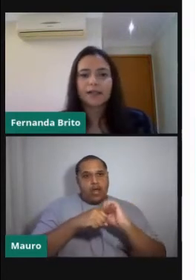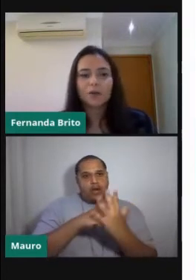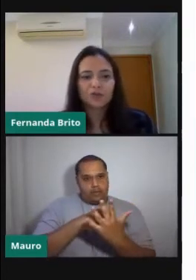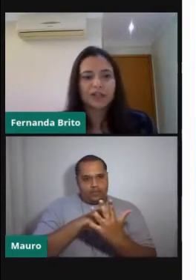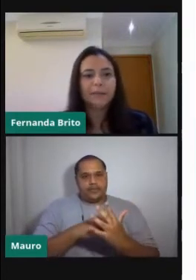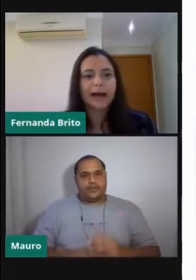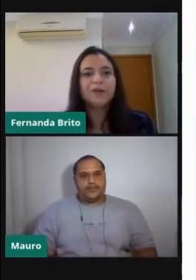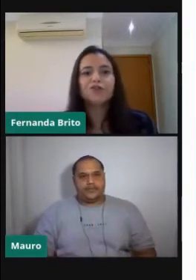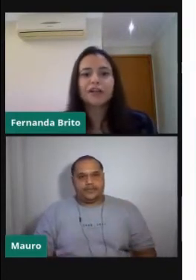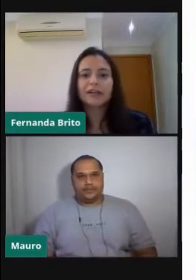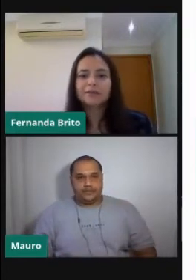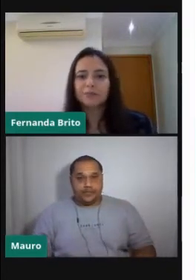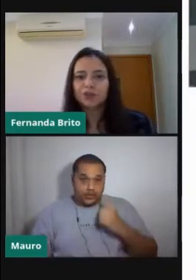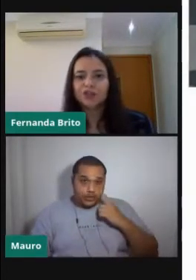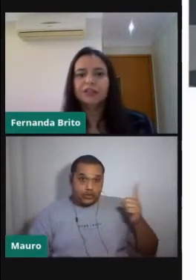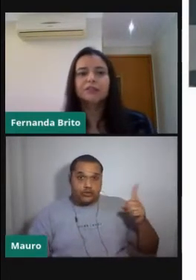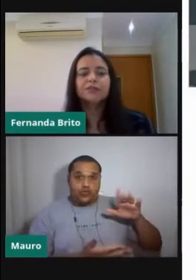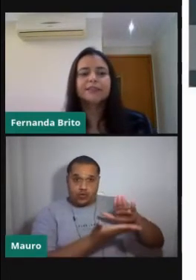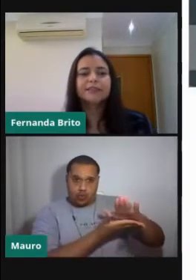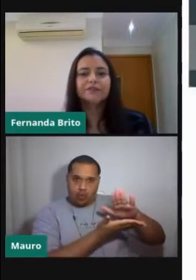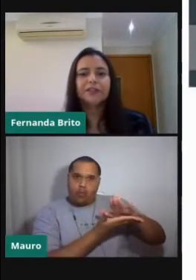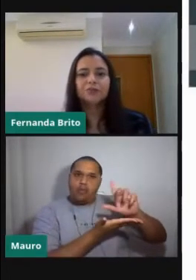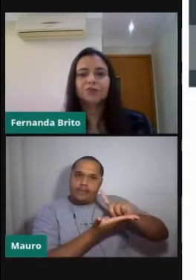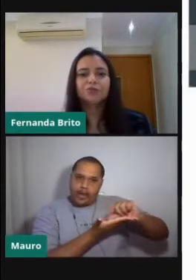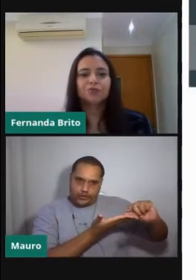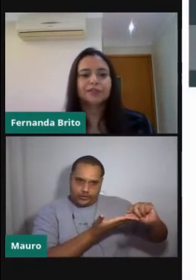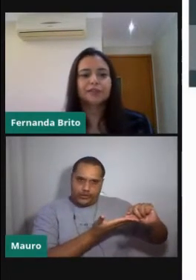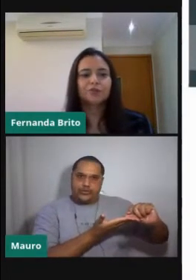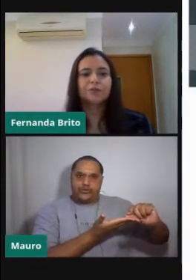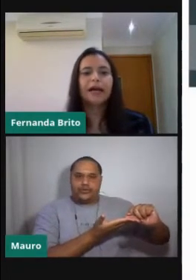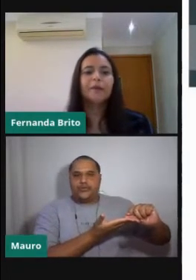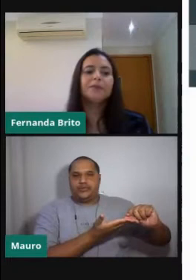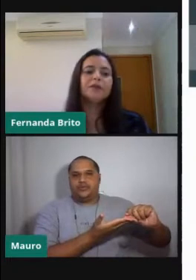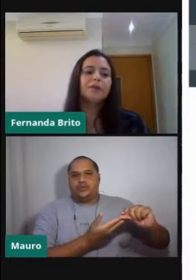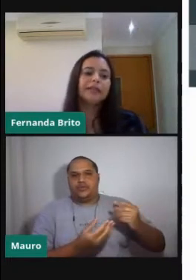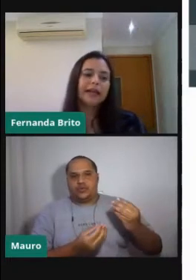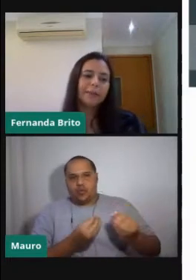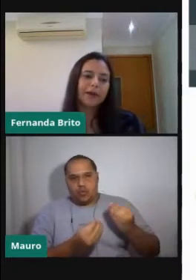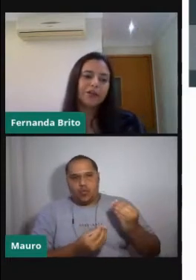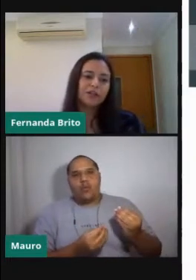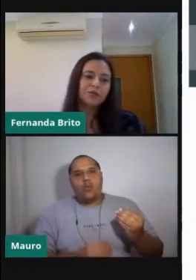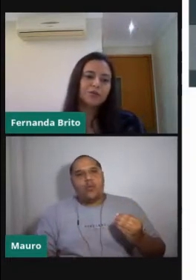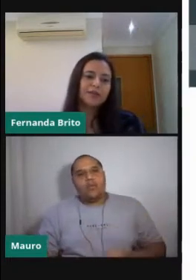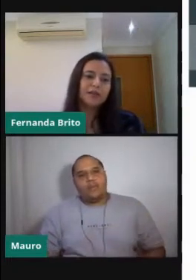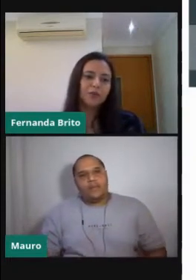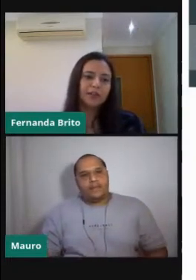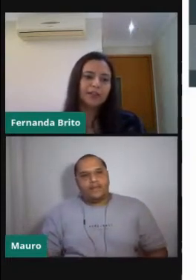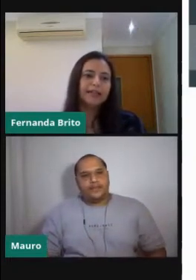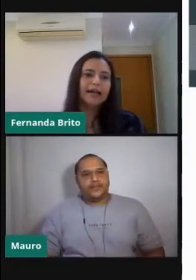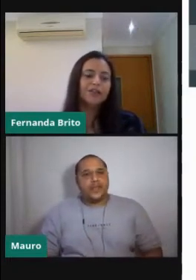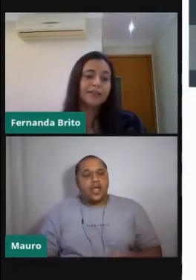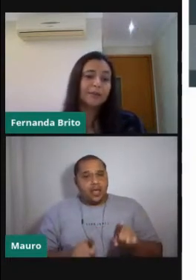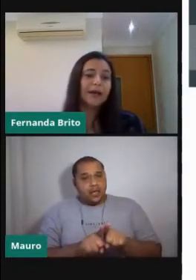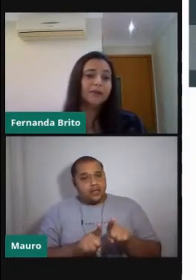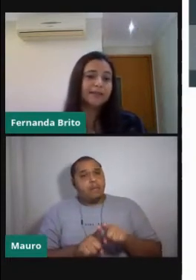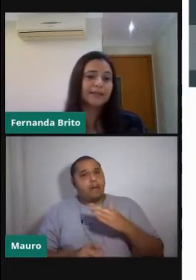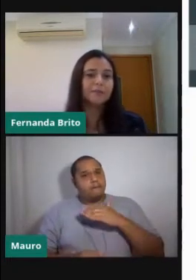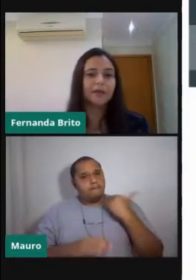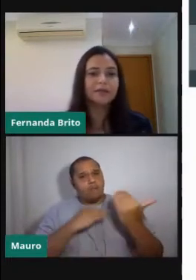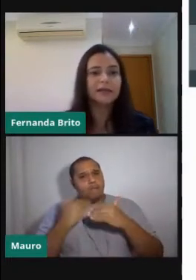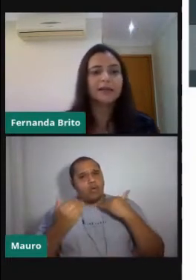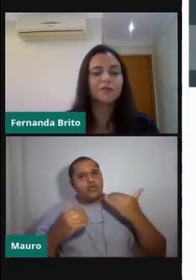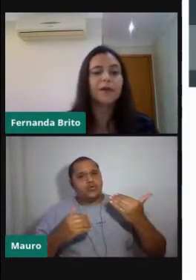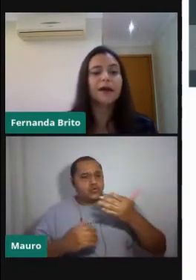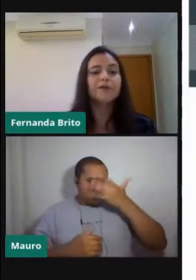Bem, então aqui são alguns trabalhos, né, mostrando esses efeitos do tocilizumab. Então, ele é capaz de reduzir a mortalidade. Esse trabalho é